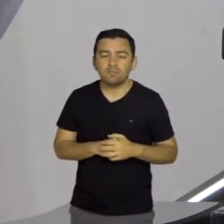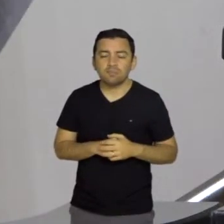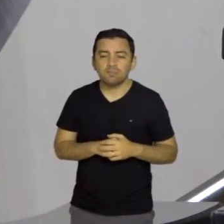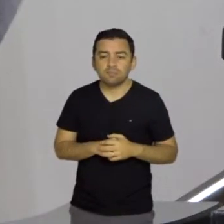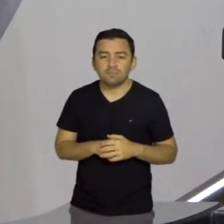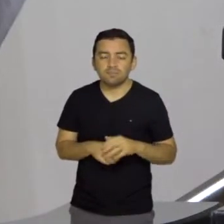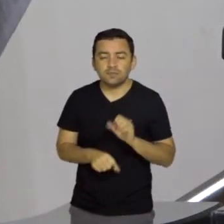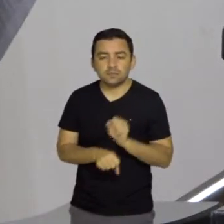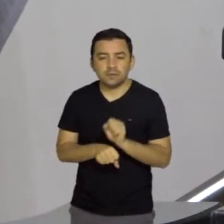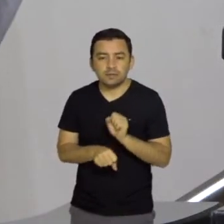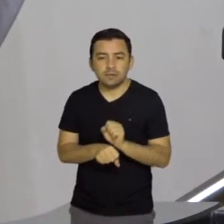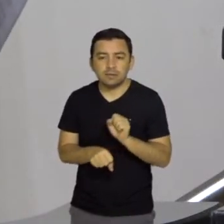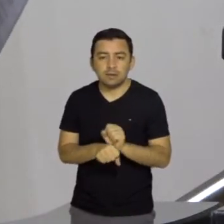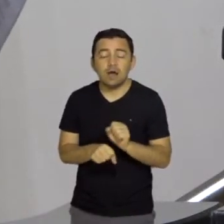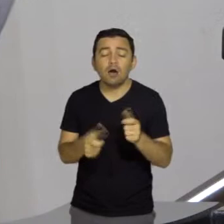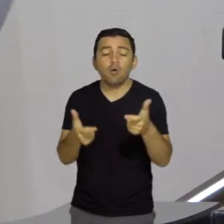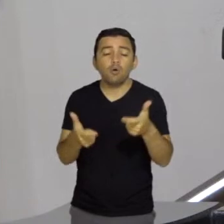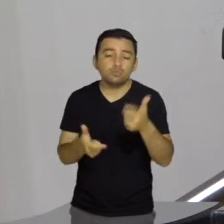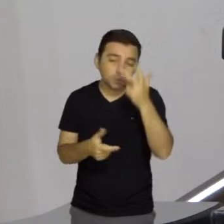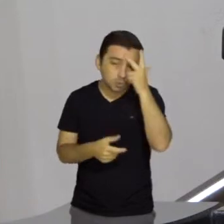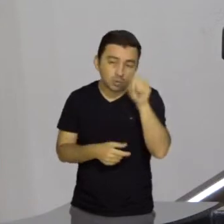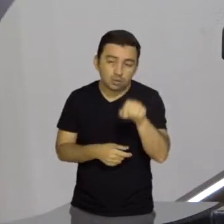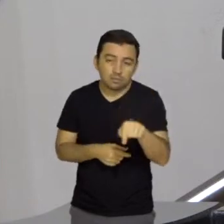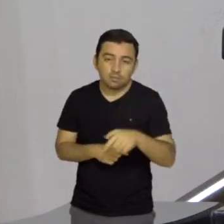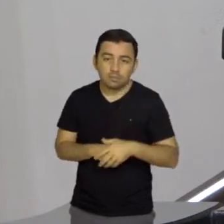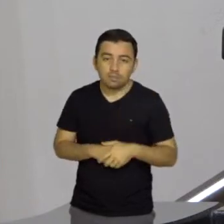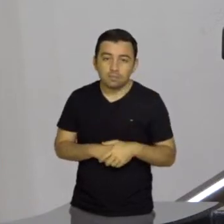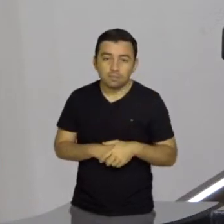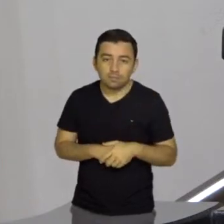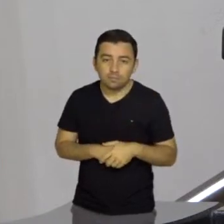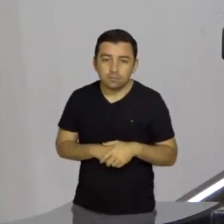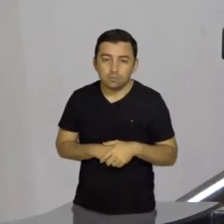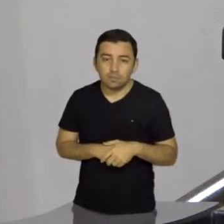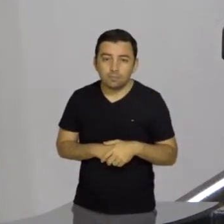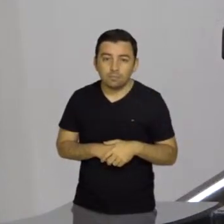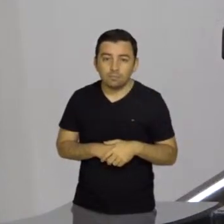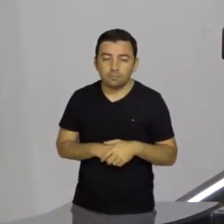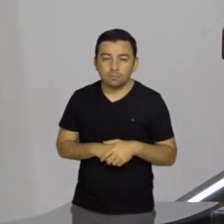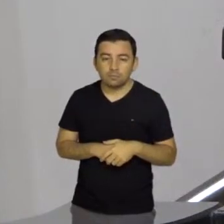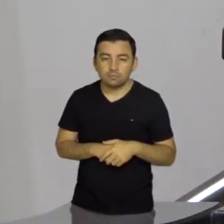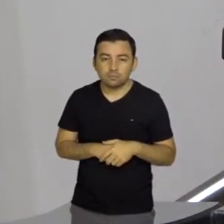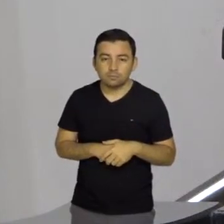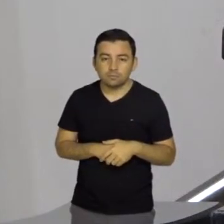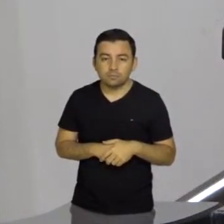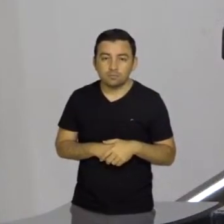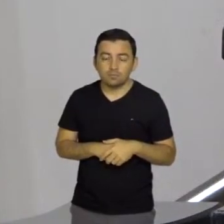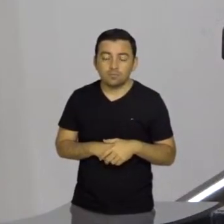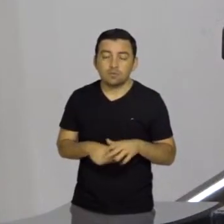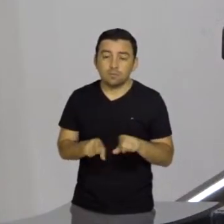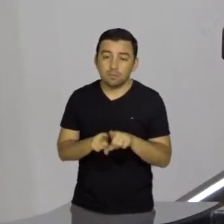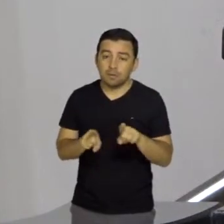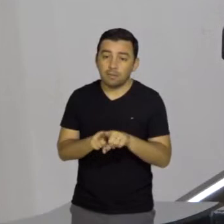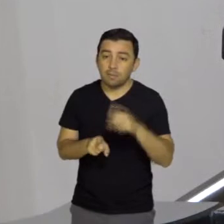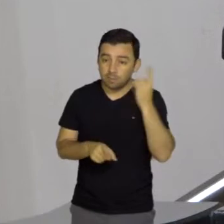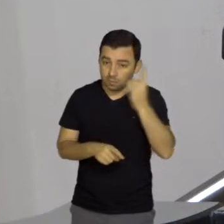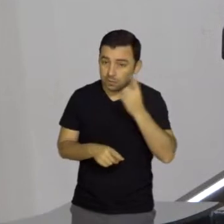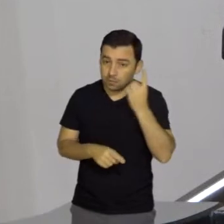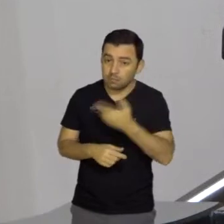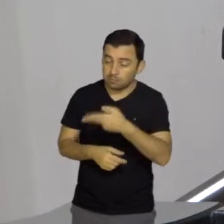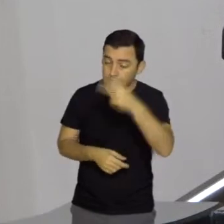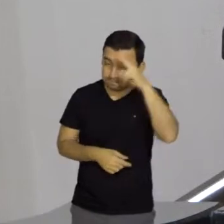esperando localizar essas pessoas. Além do que, como disse o deputado